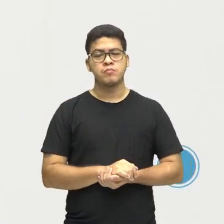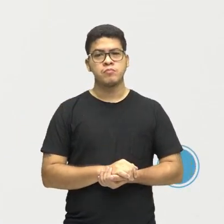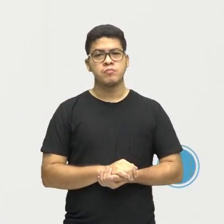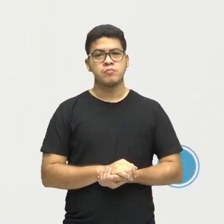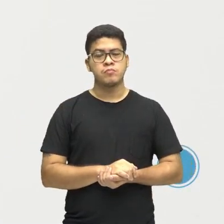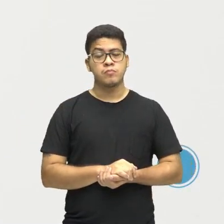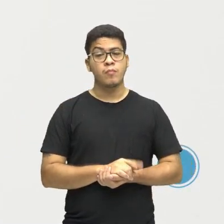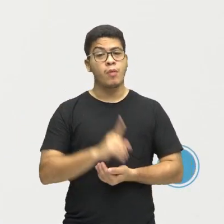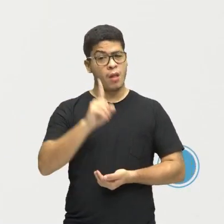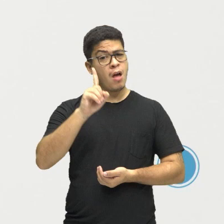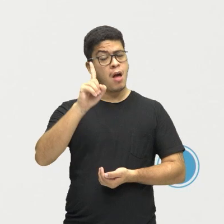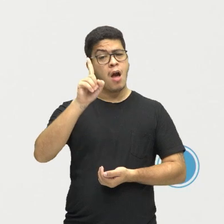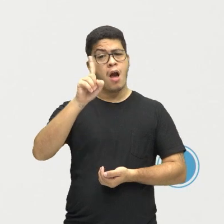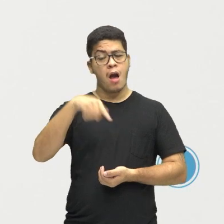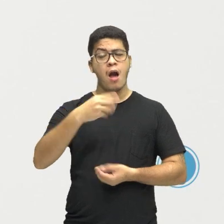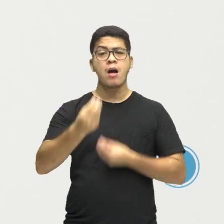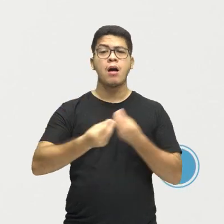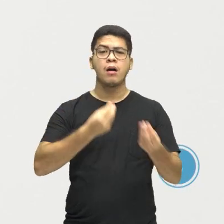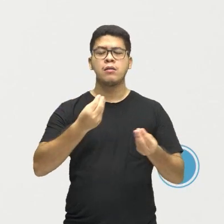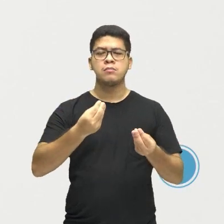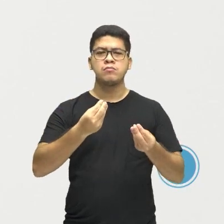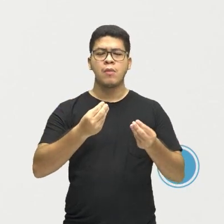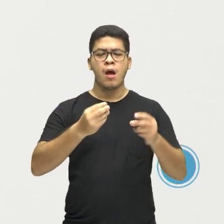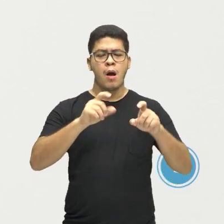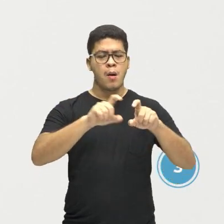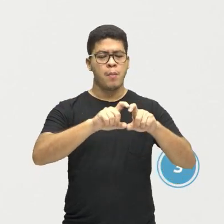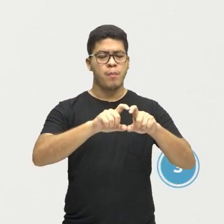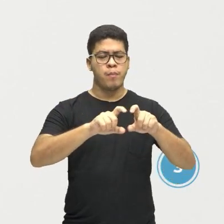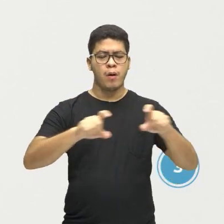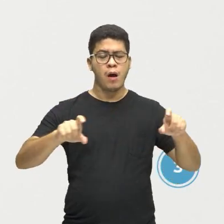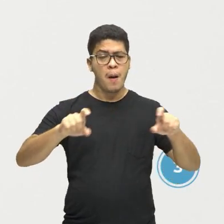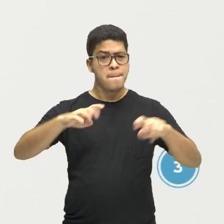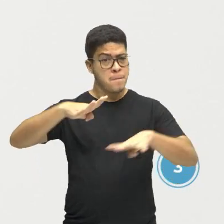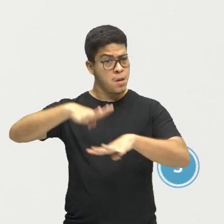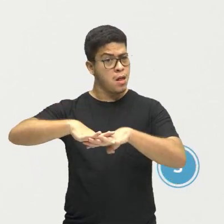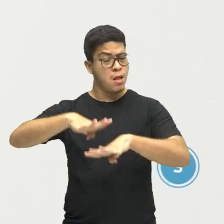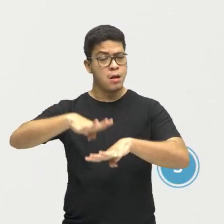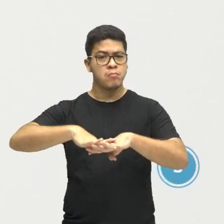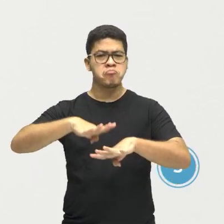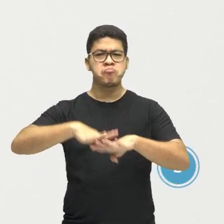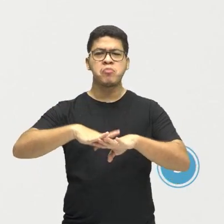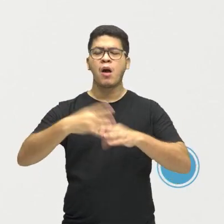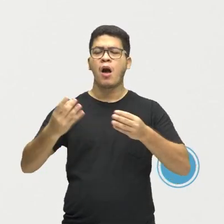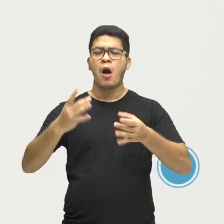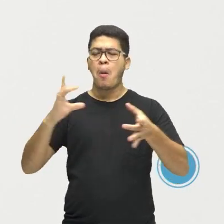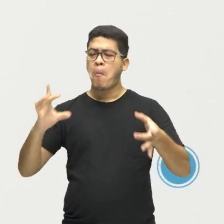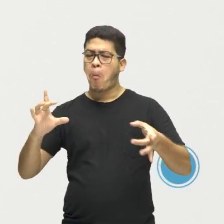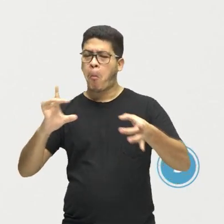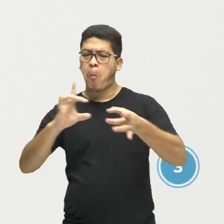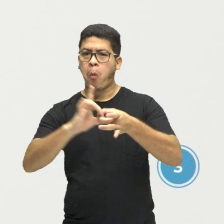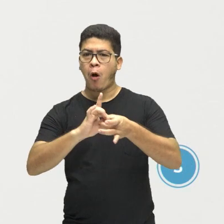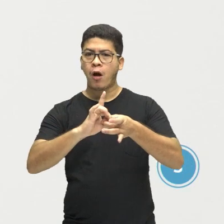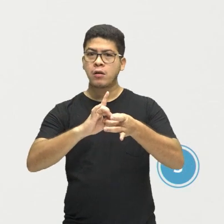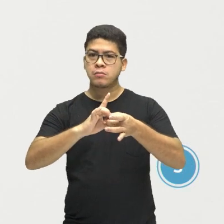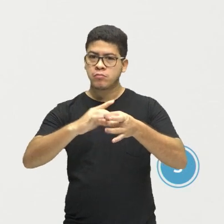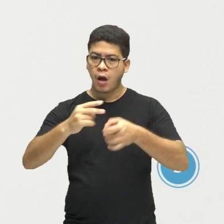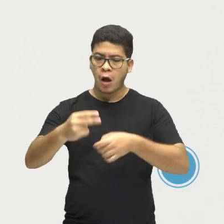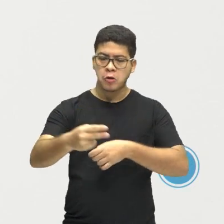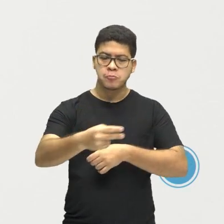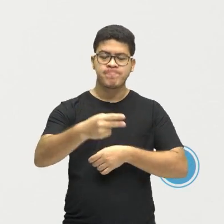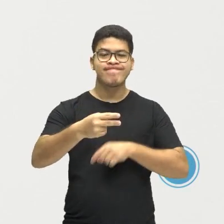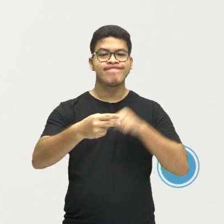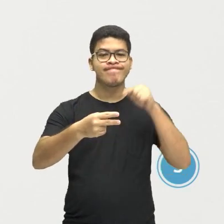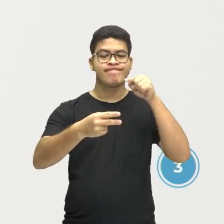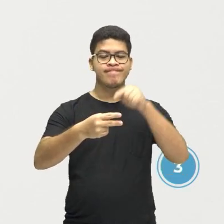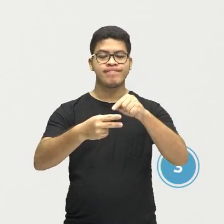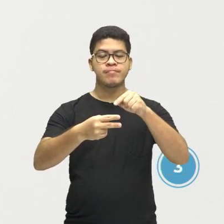são sentenças matemáticas que estabelecem relações de igualdade,